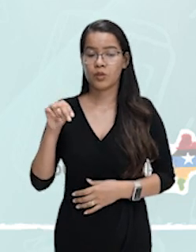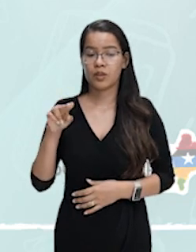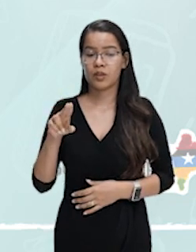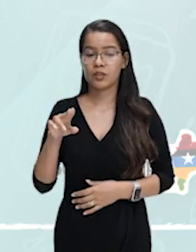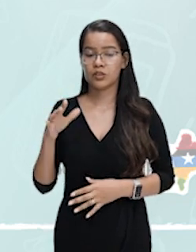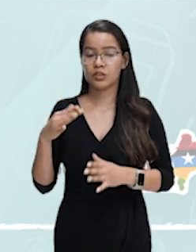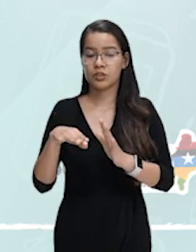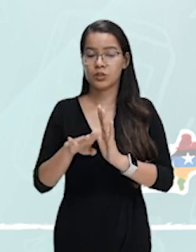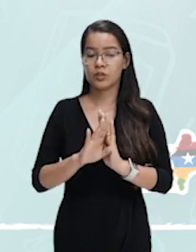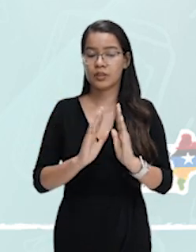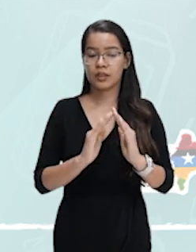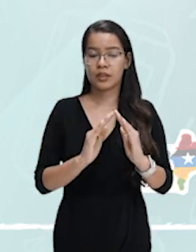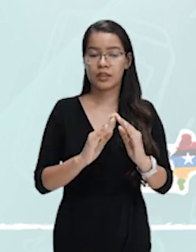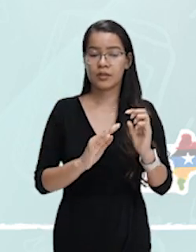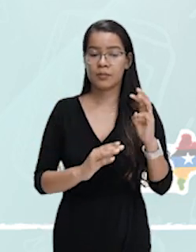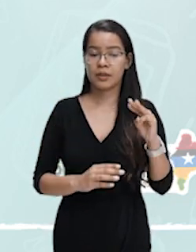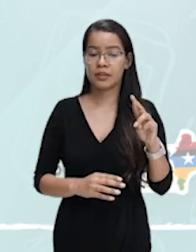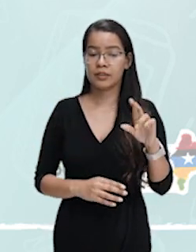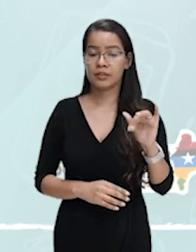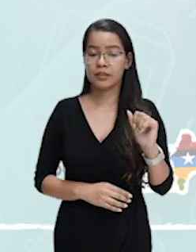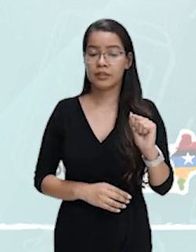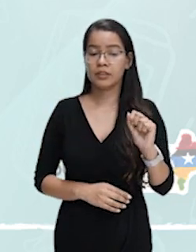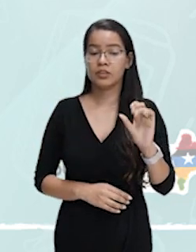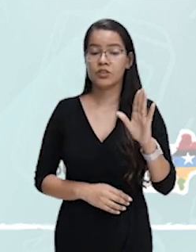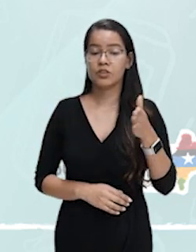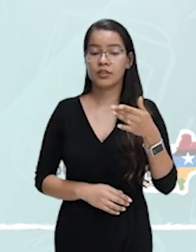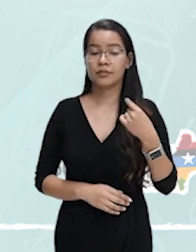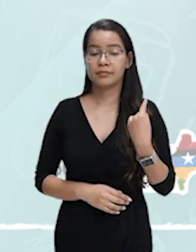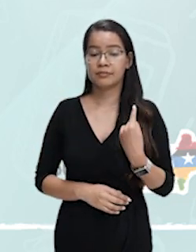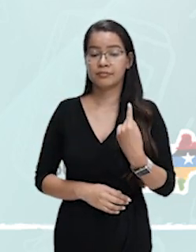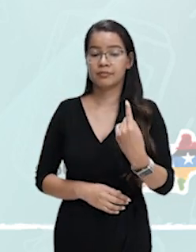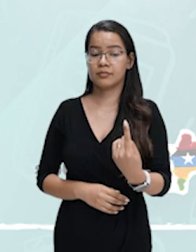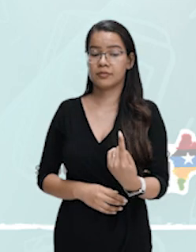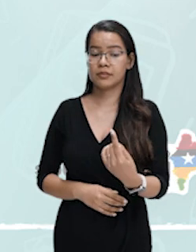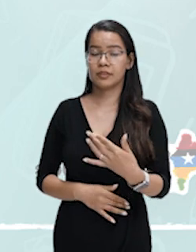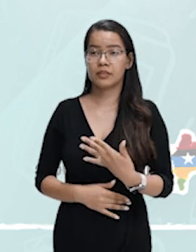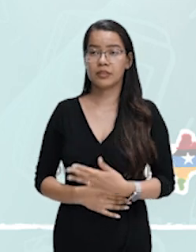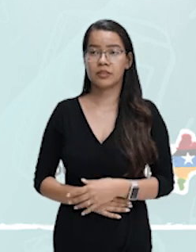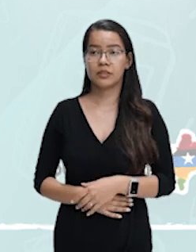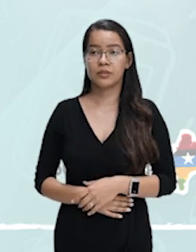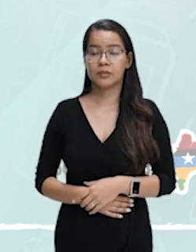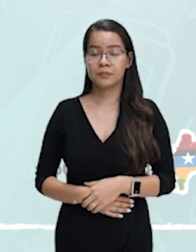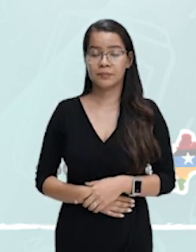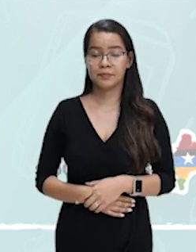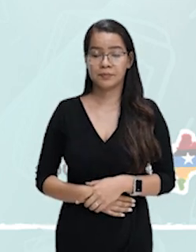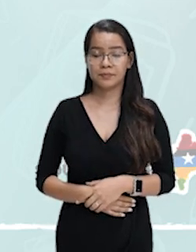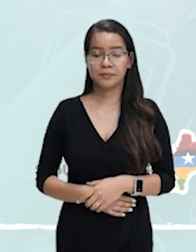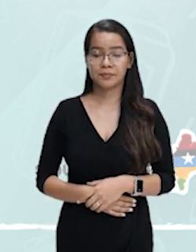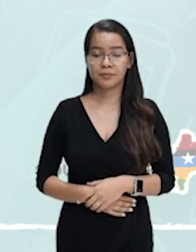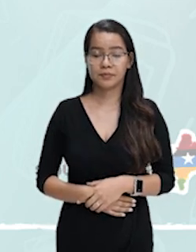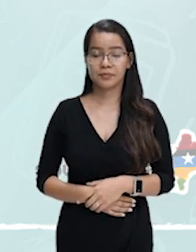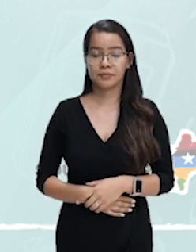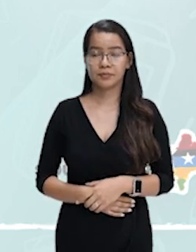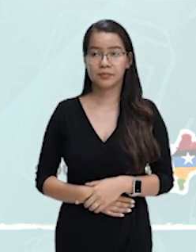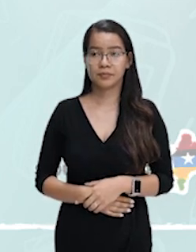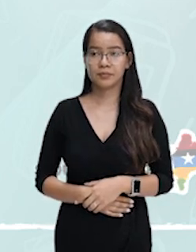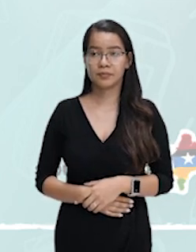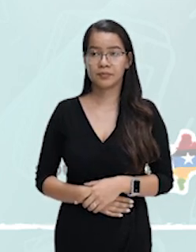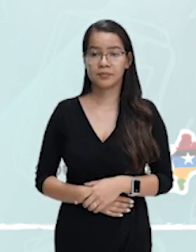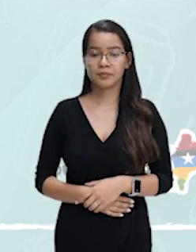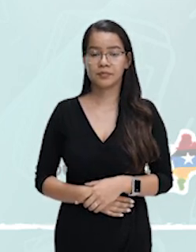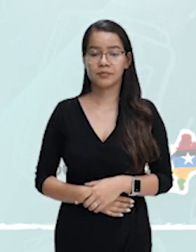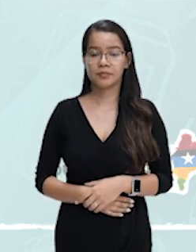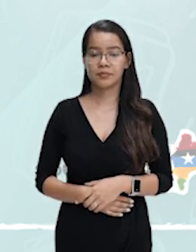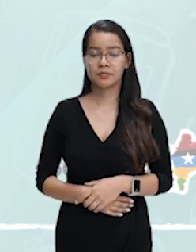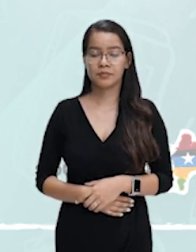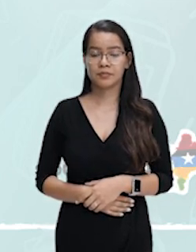a casa, Maria já havia salido. Então, quando Juan chegou em casa, Maria